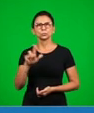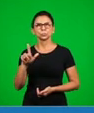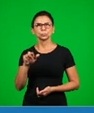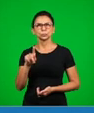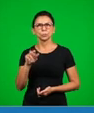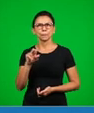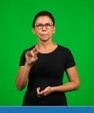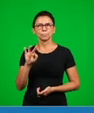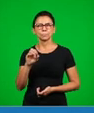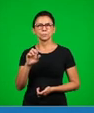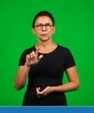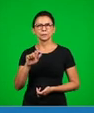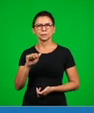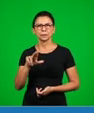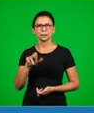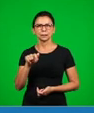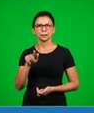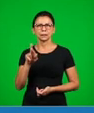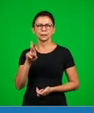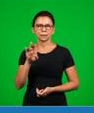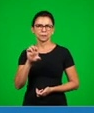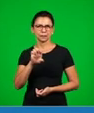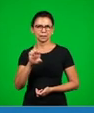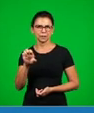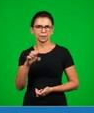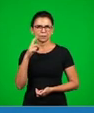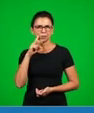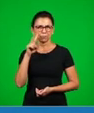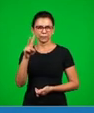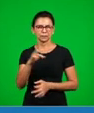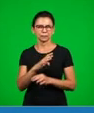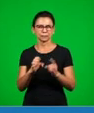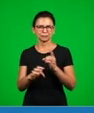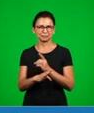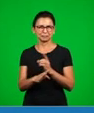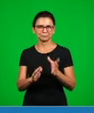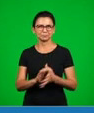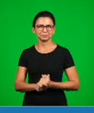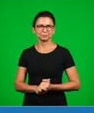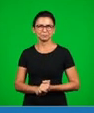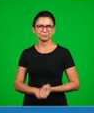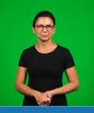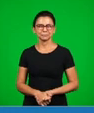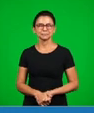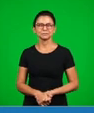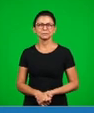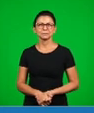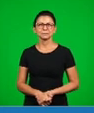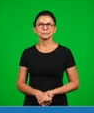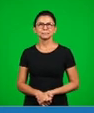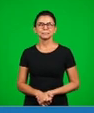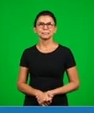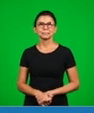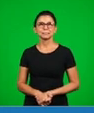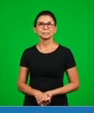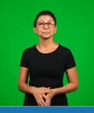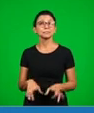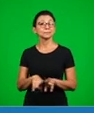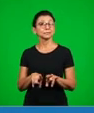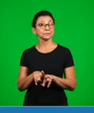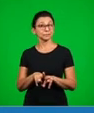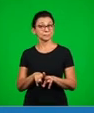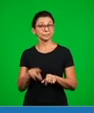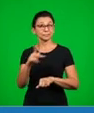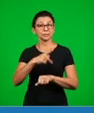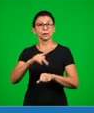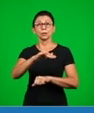também acompanhando diretamente conosco essa Escola Bíblica Dominical. E também está sendo realizado no exterior